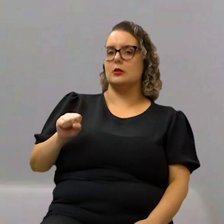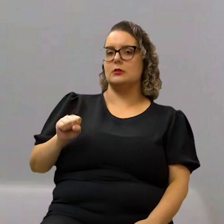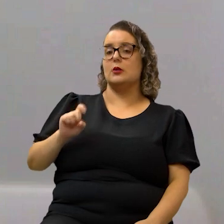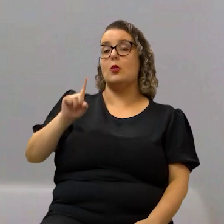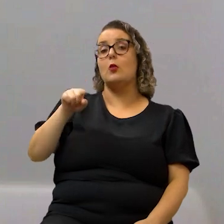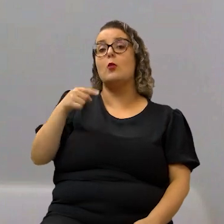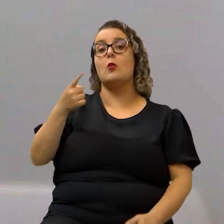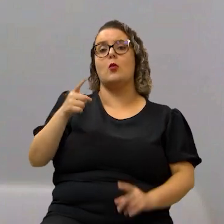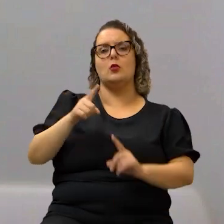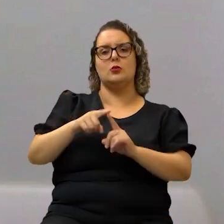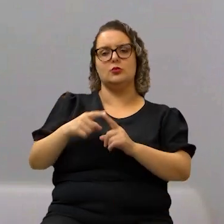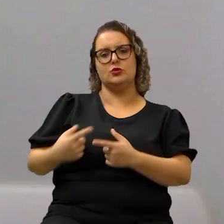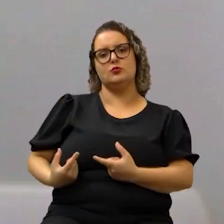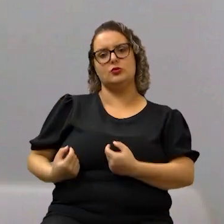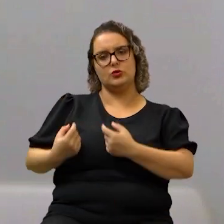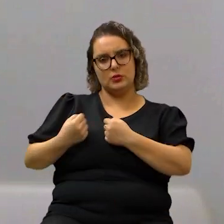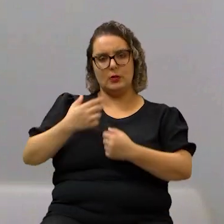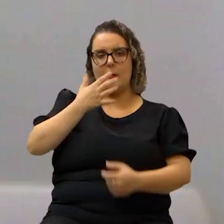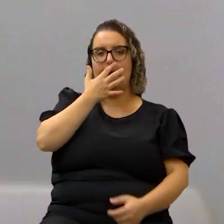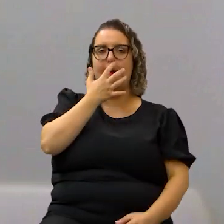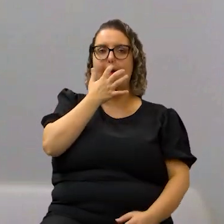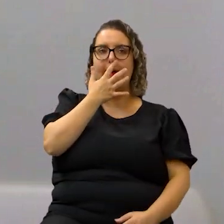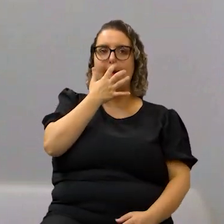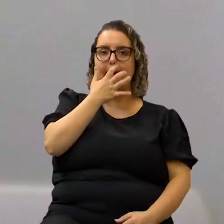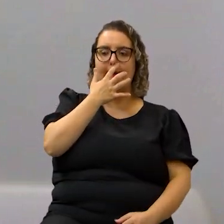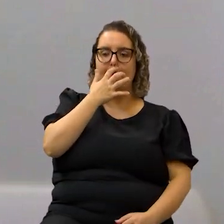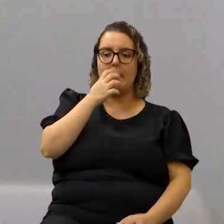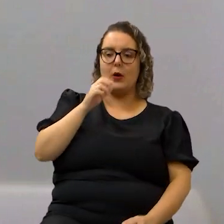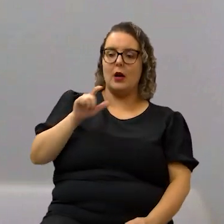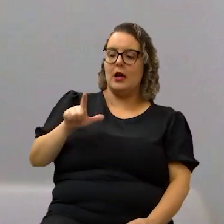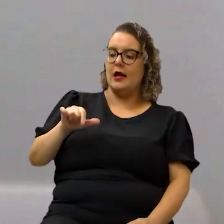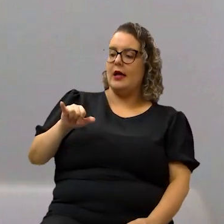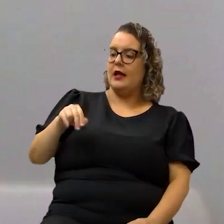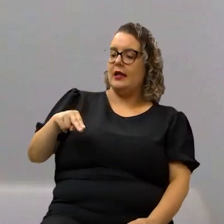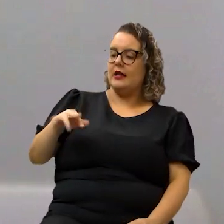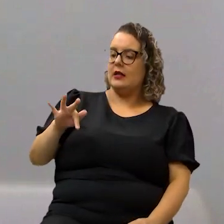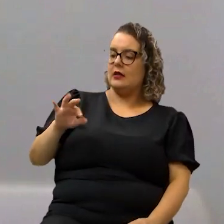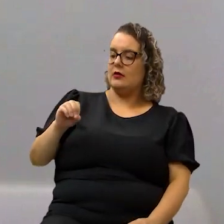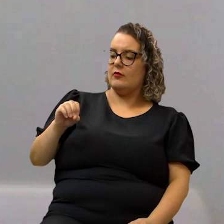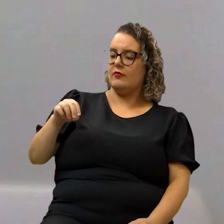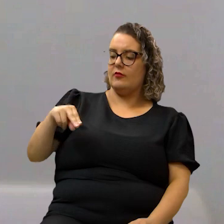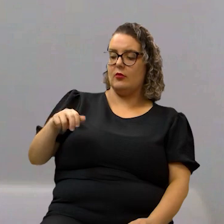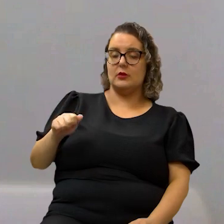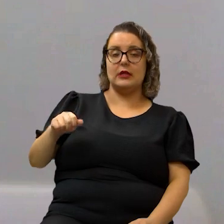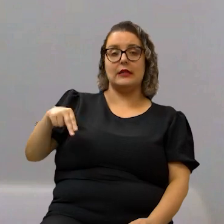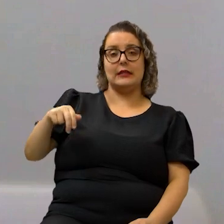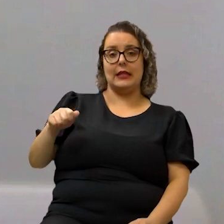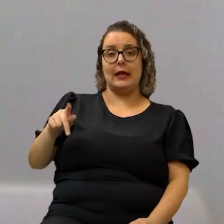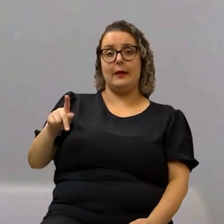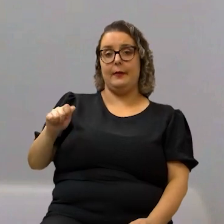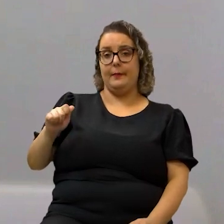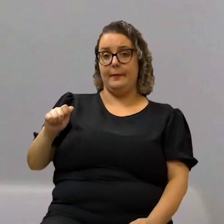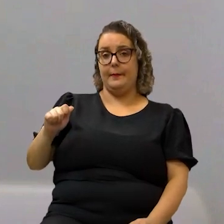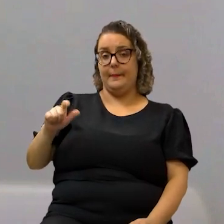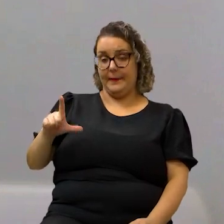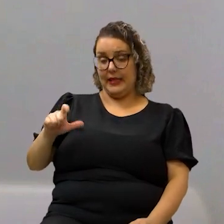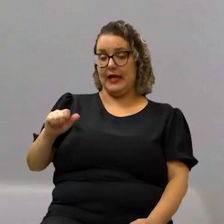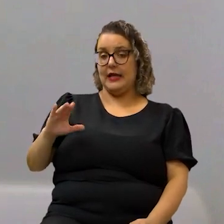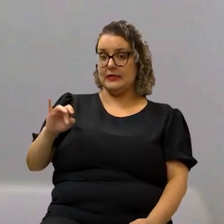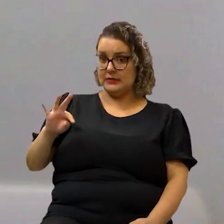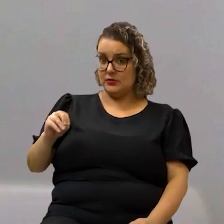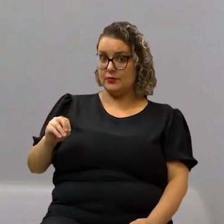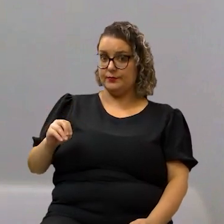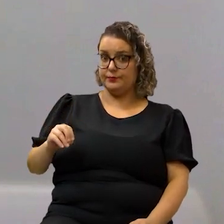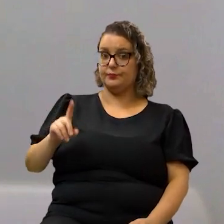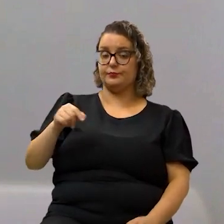tipo de câncer, que na verdade é um tipo chamado linfoma anaplásico, que é um tipo de câncer do